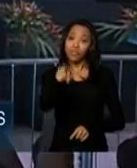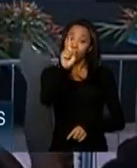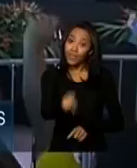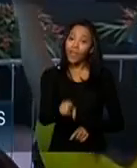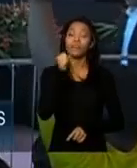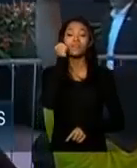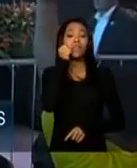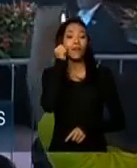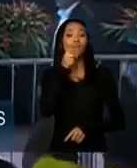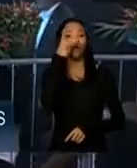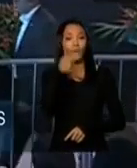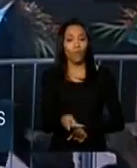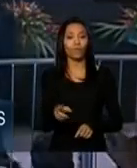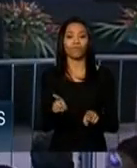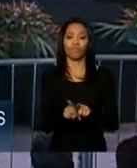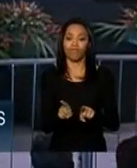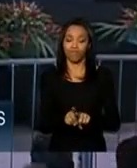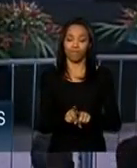República,